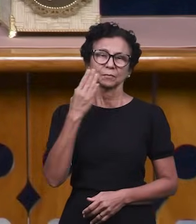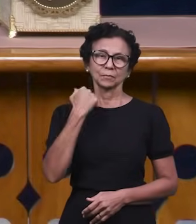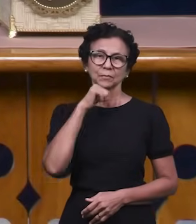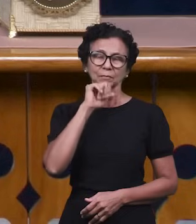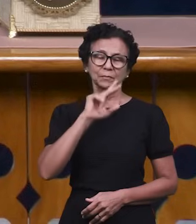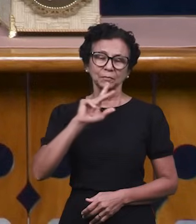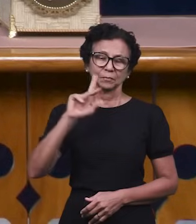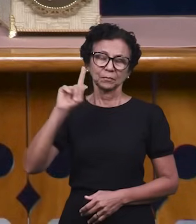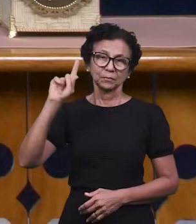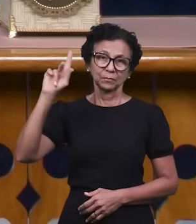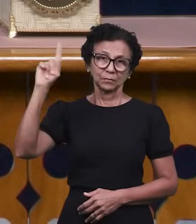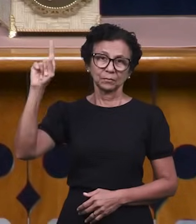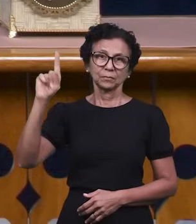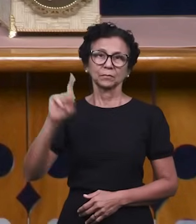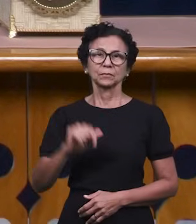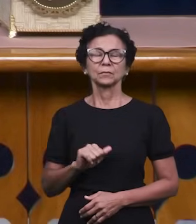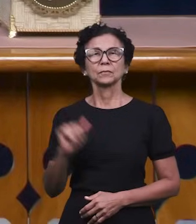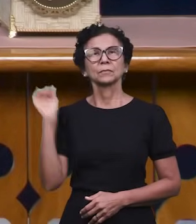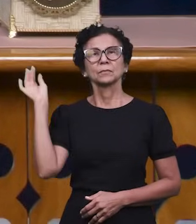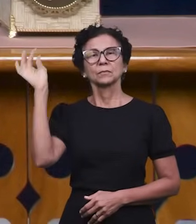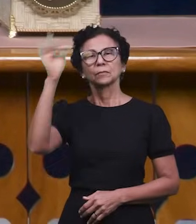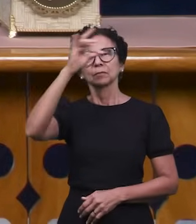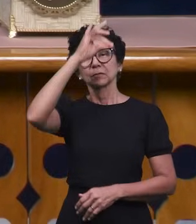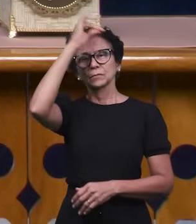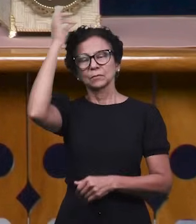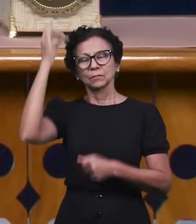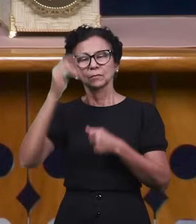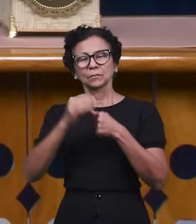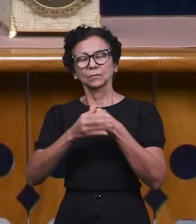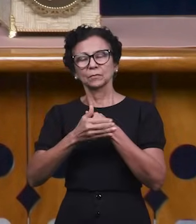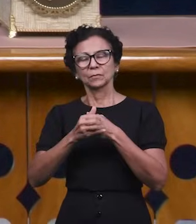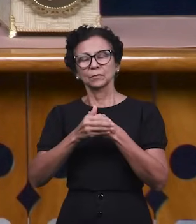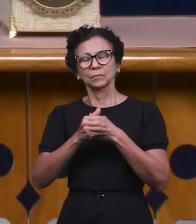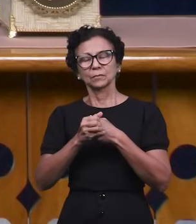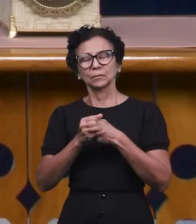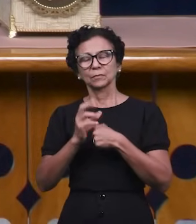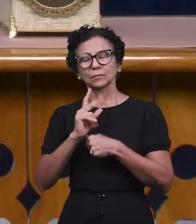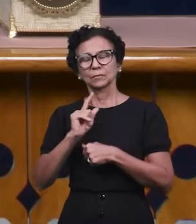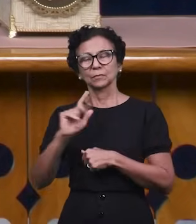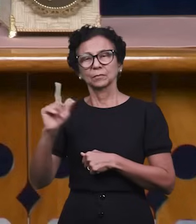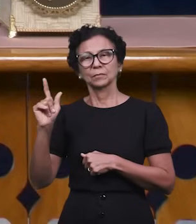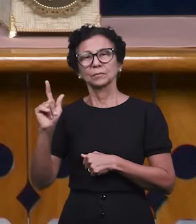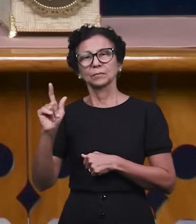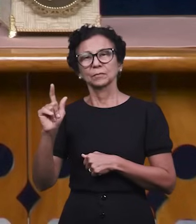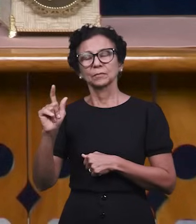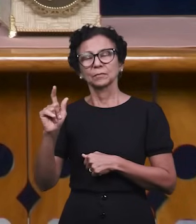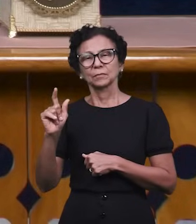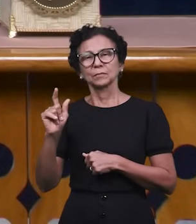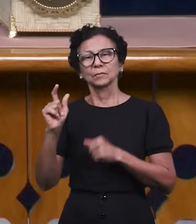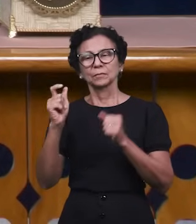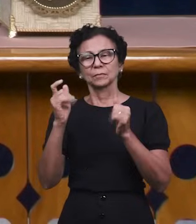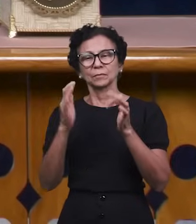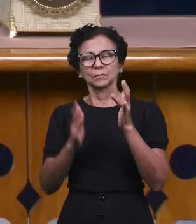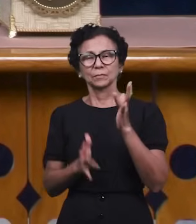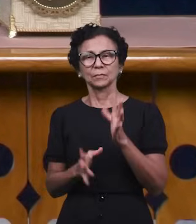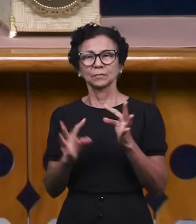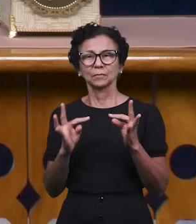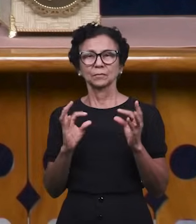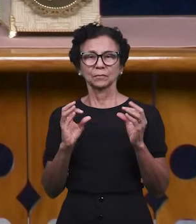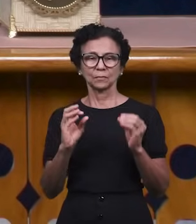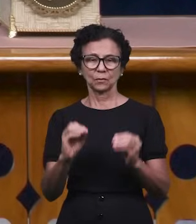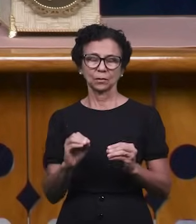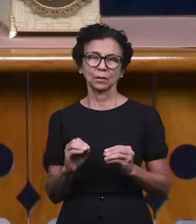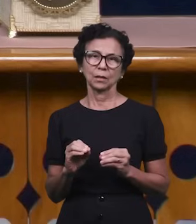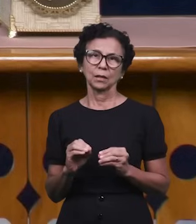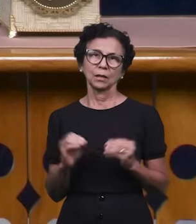de Deus, o nosso eterno Pai, as doces, santas e ternas consolações do Espírito Santo, repousem